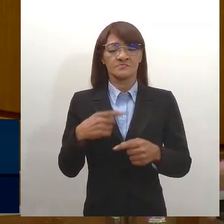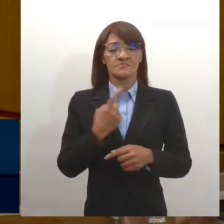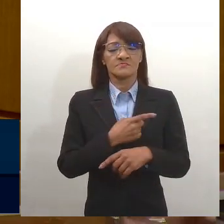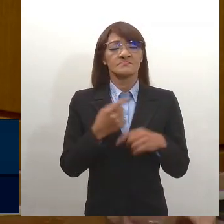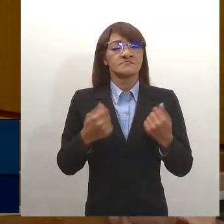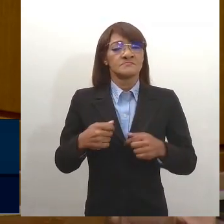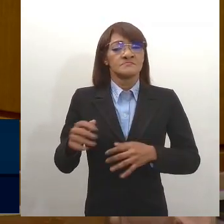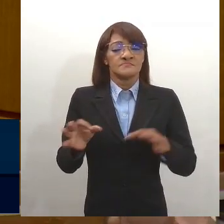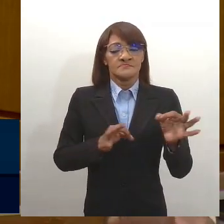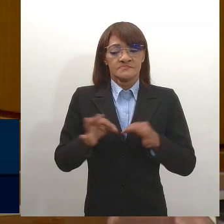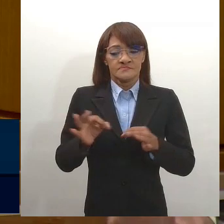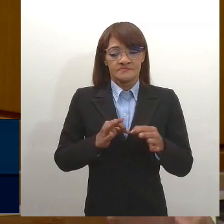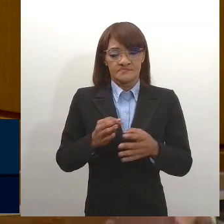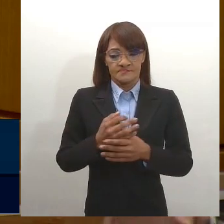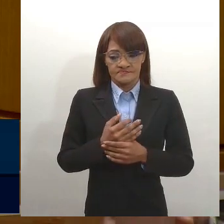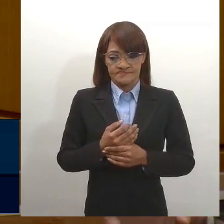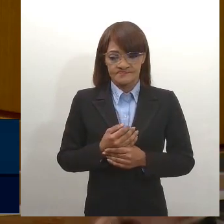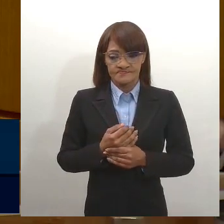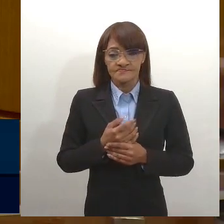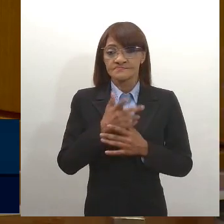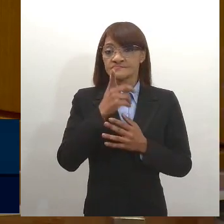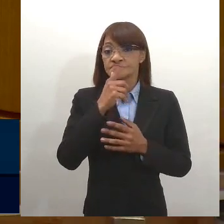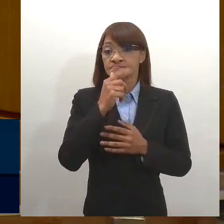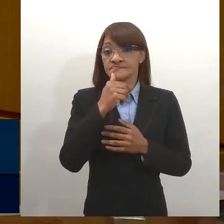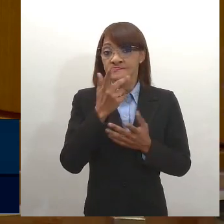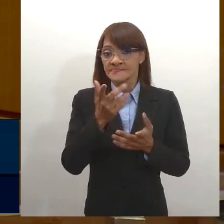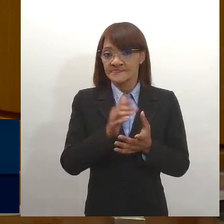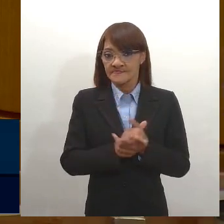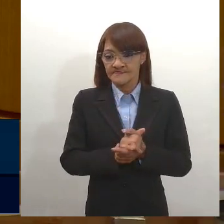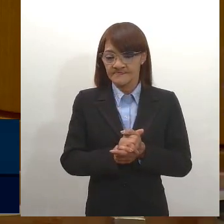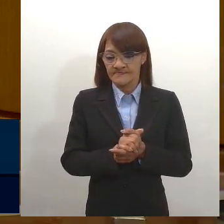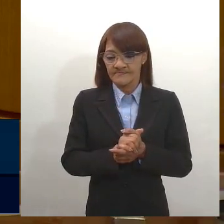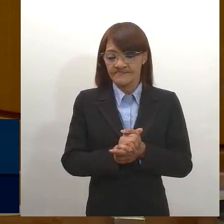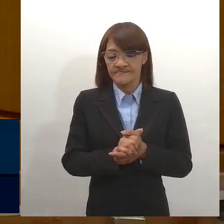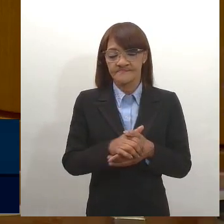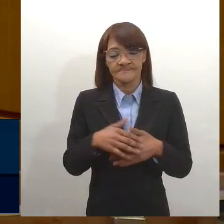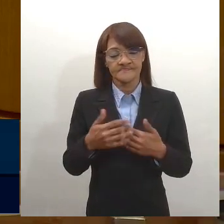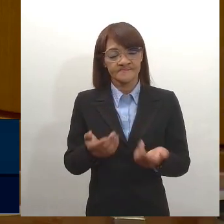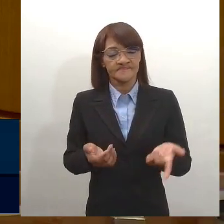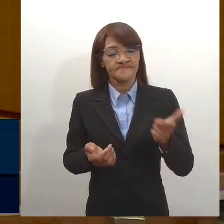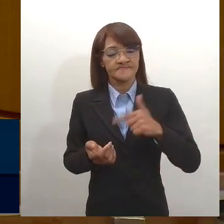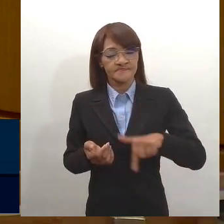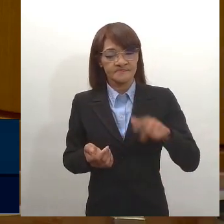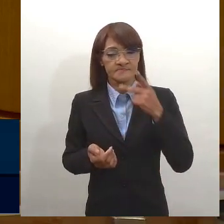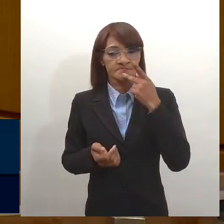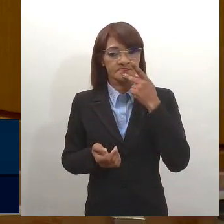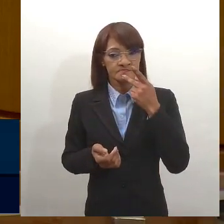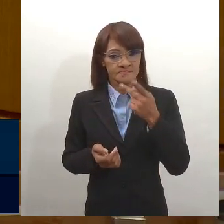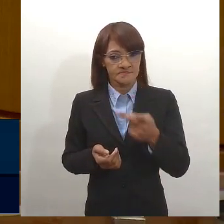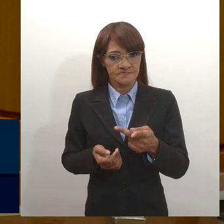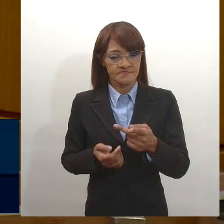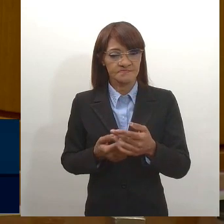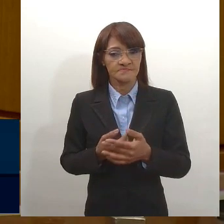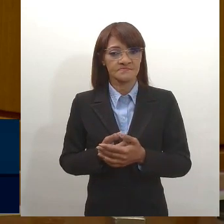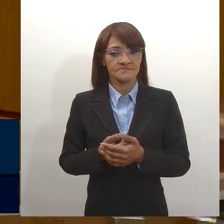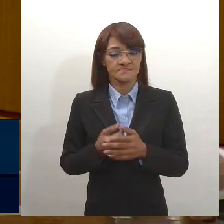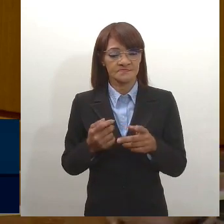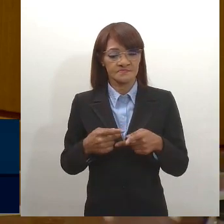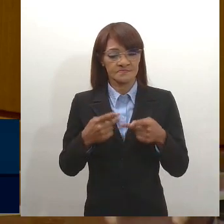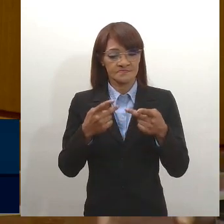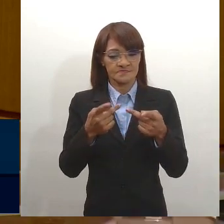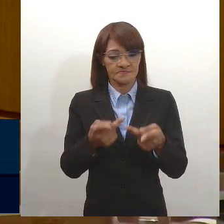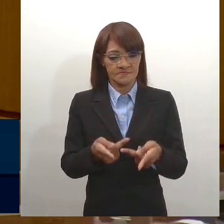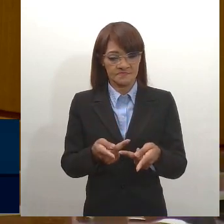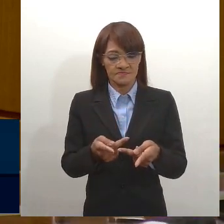água. E aí, repito e reforço que fiz essa visita já com a previsão do que é que nós